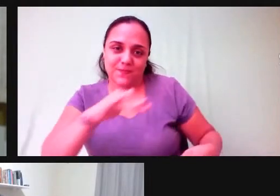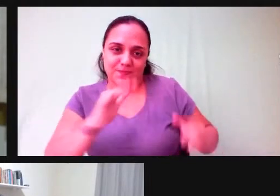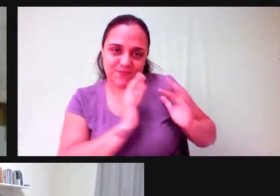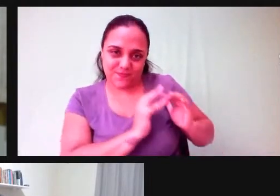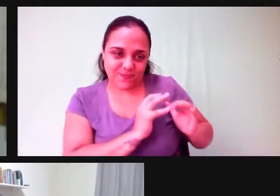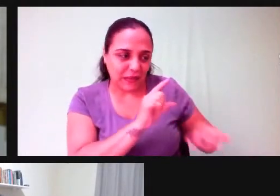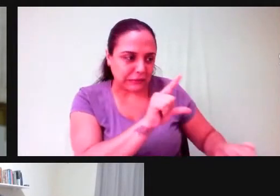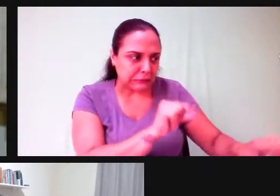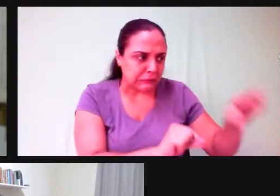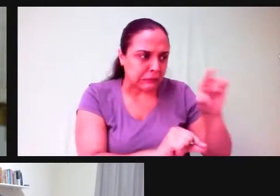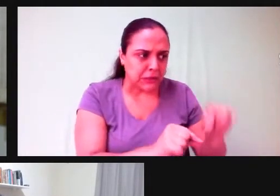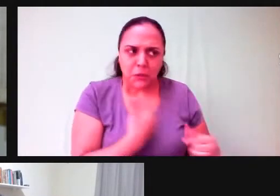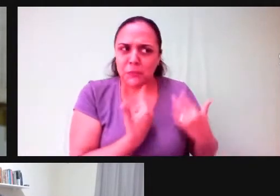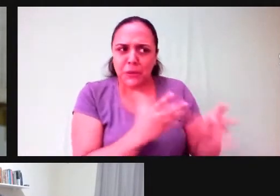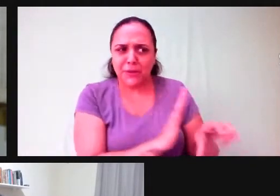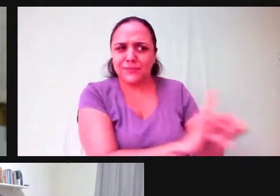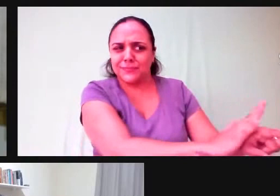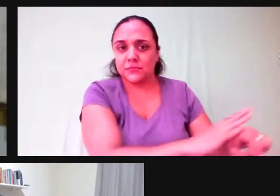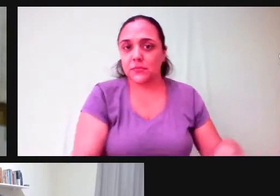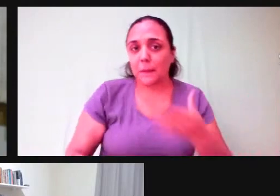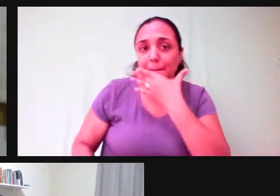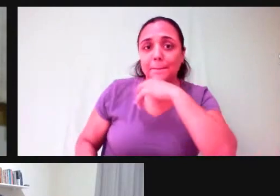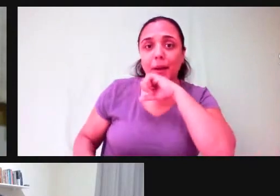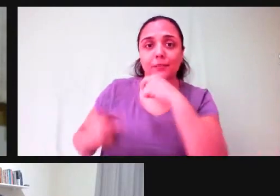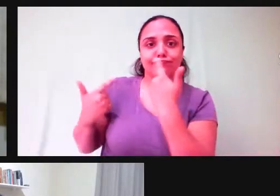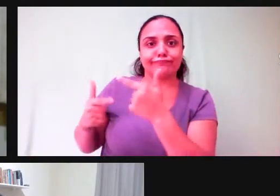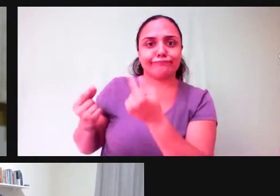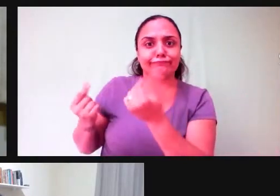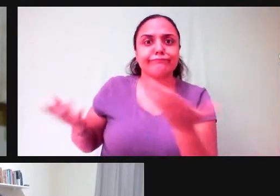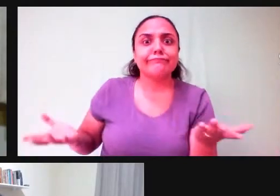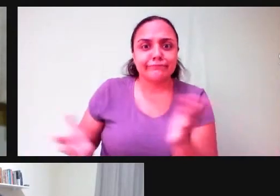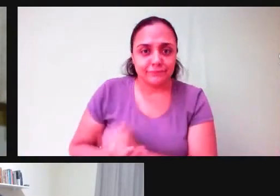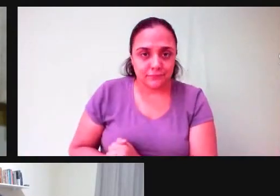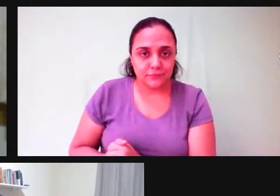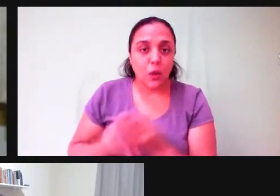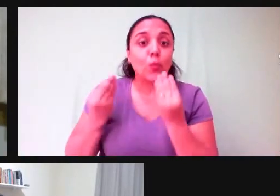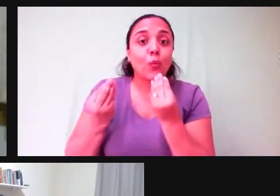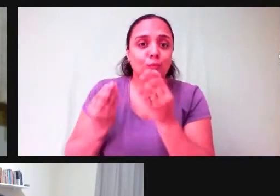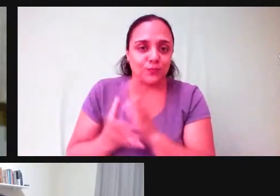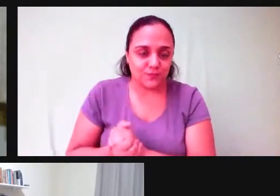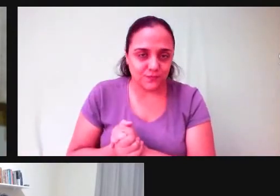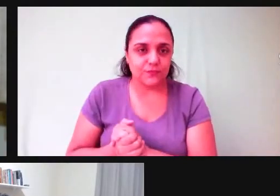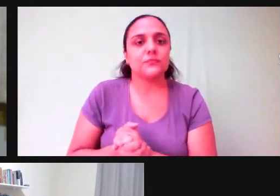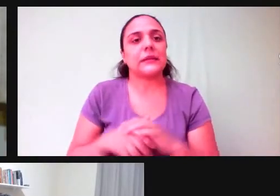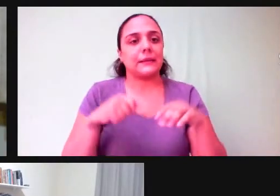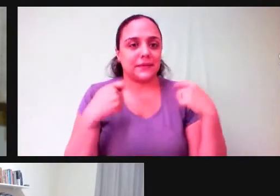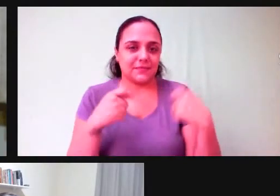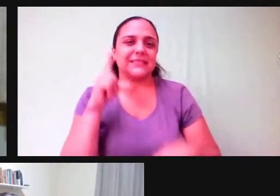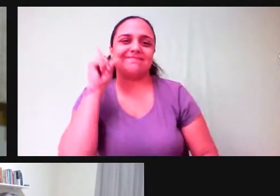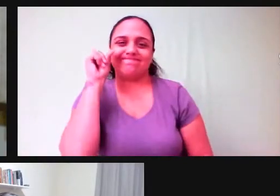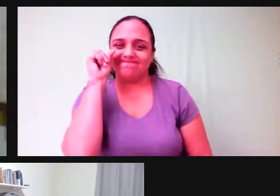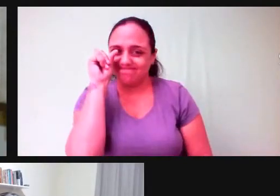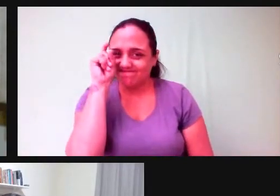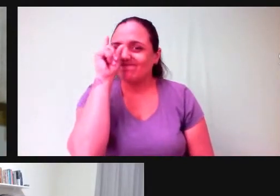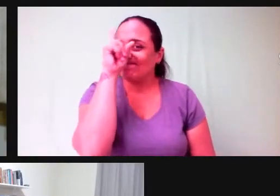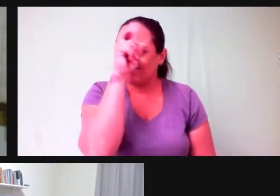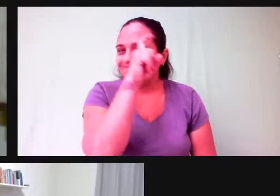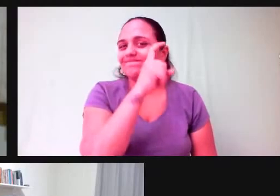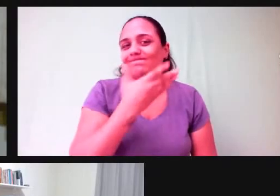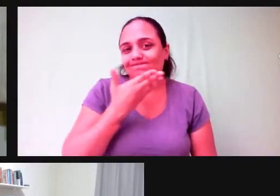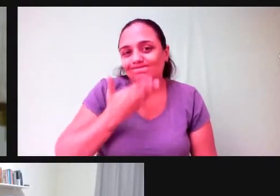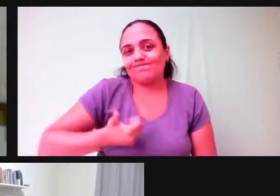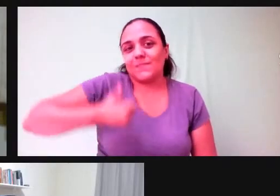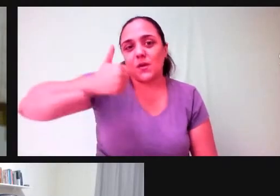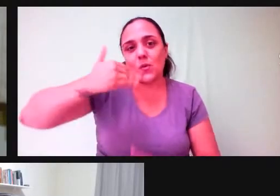presente, independente da classe social, do nível socioeconômico, a gente vai ter dificuldade em melhorar a qualidade